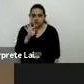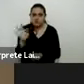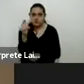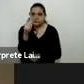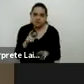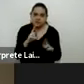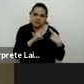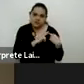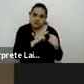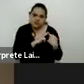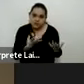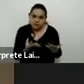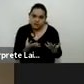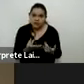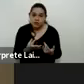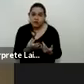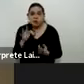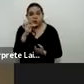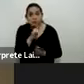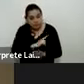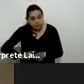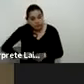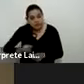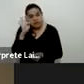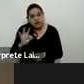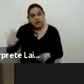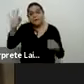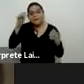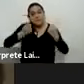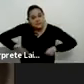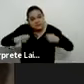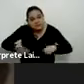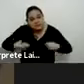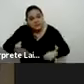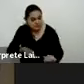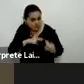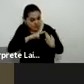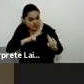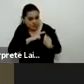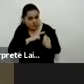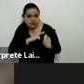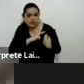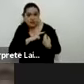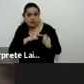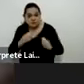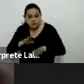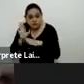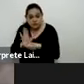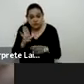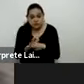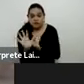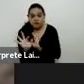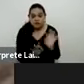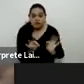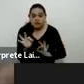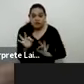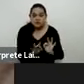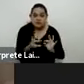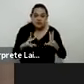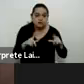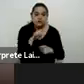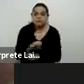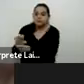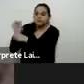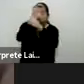na coordenação do processo. Muito pelo contrário, porque o Brasil é uma federação. Então, o vértice dessa federação